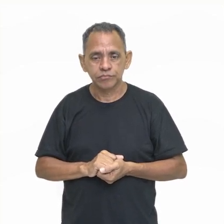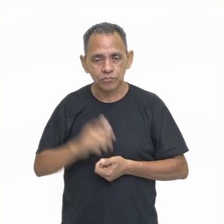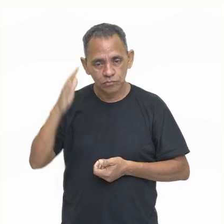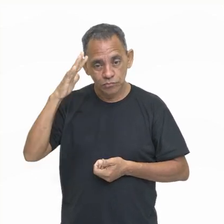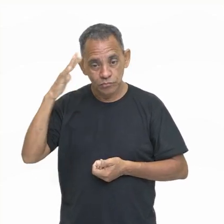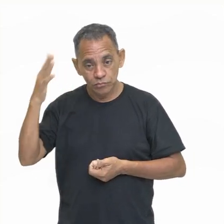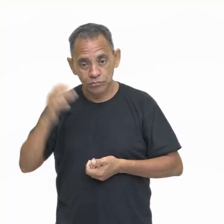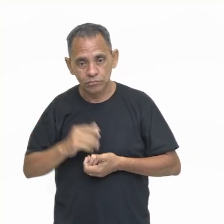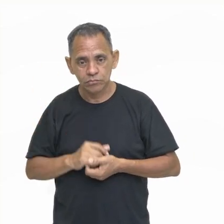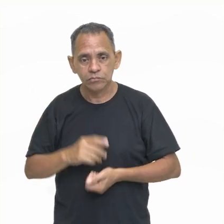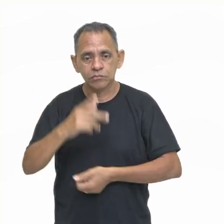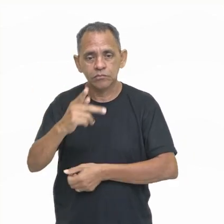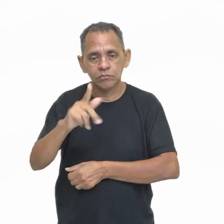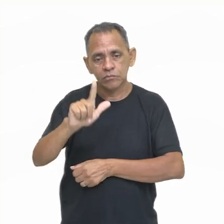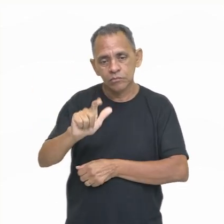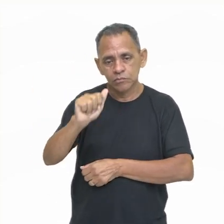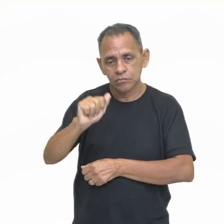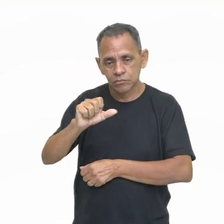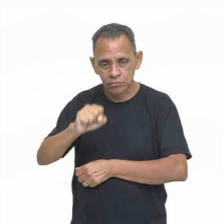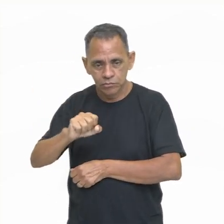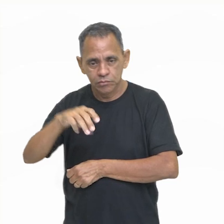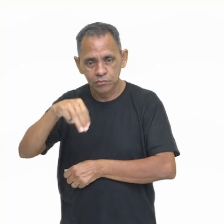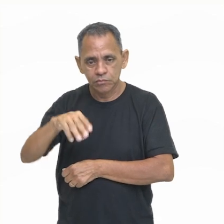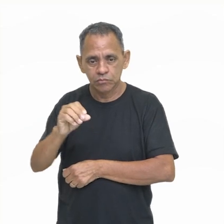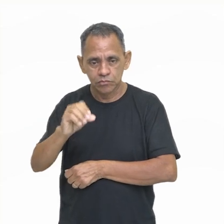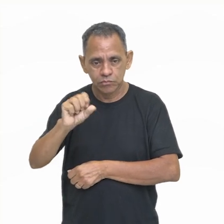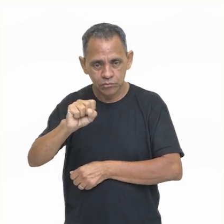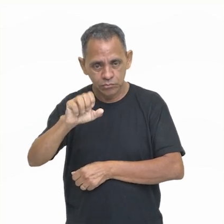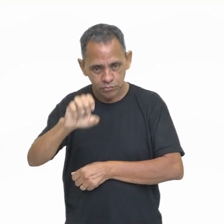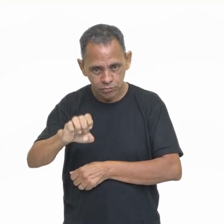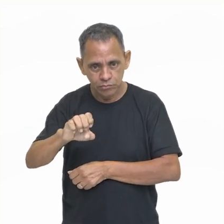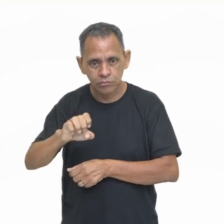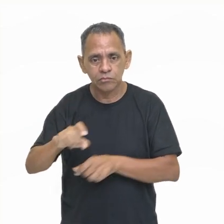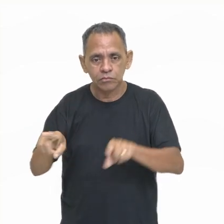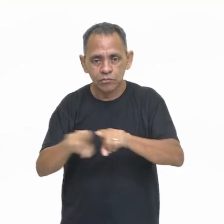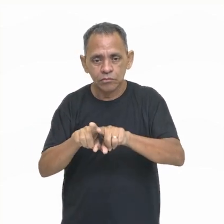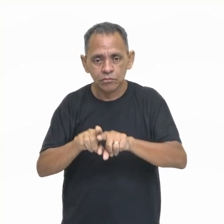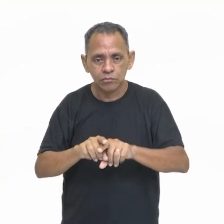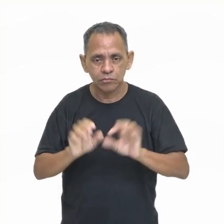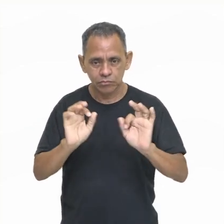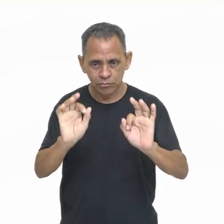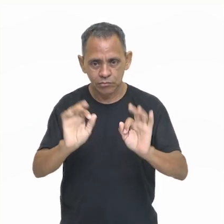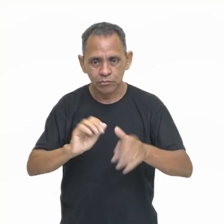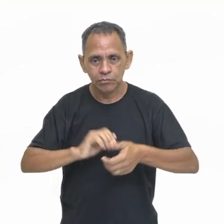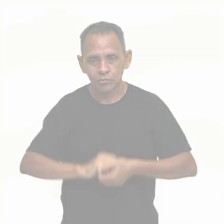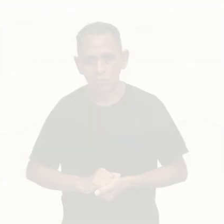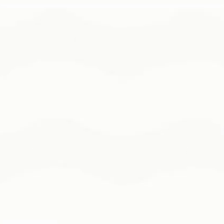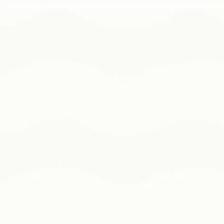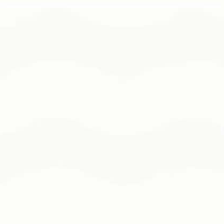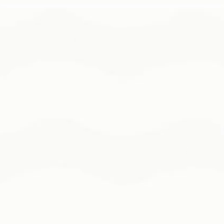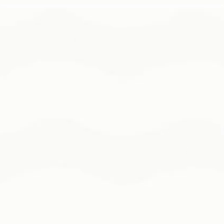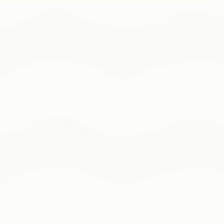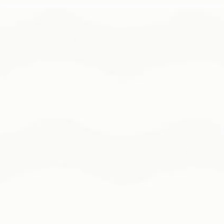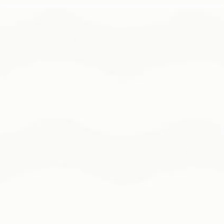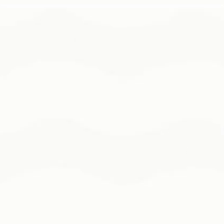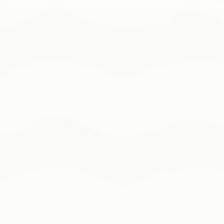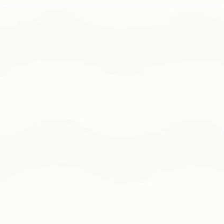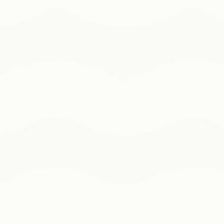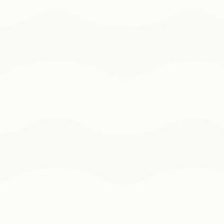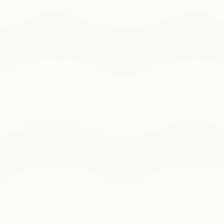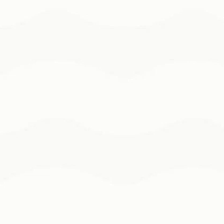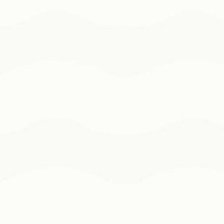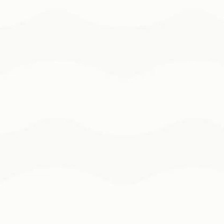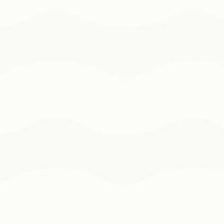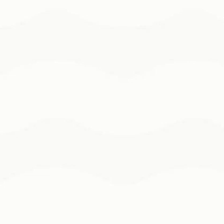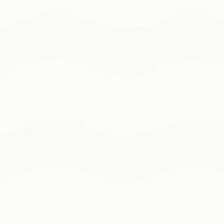de plasmólise, certo? Então, até aqui nós falamos sobre transporte passivo. Lembrando que